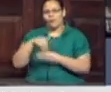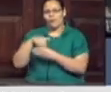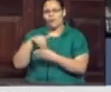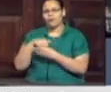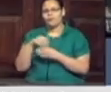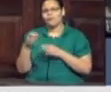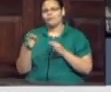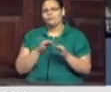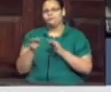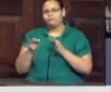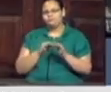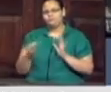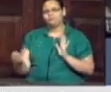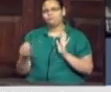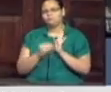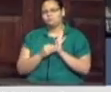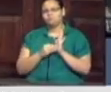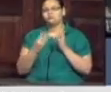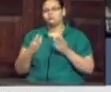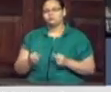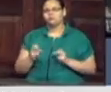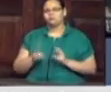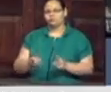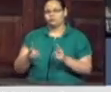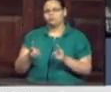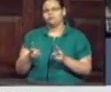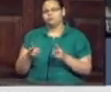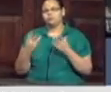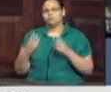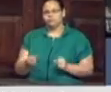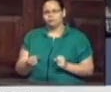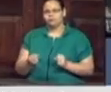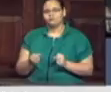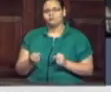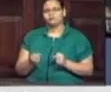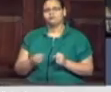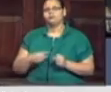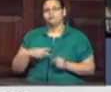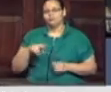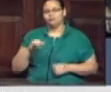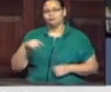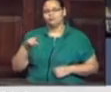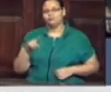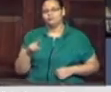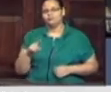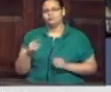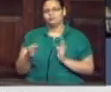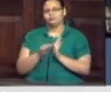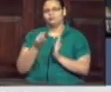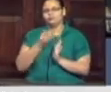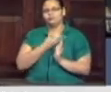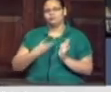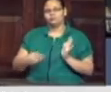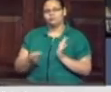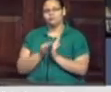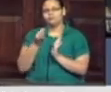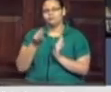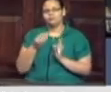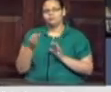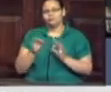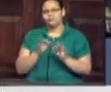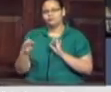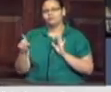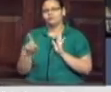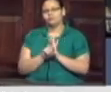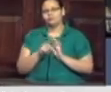votação, o projeto assim emendado. Senhores que aprovam, permaneçam como estão, aprovada, vai a autógrafo. Em segunda discussão, projeto de lei